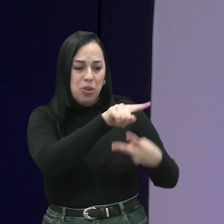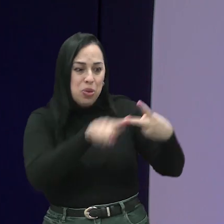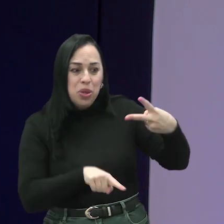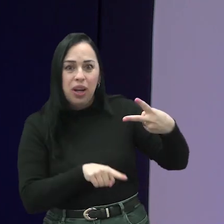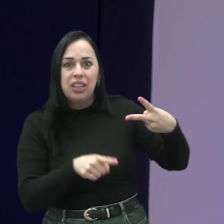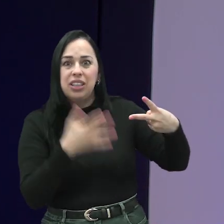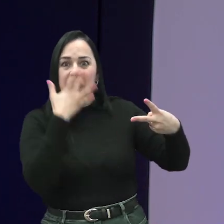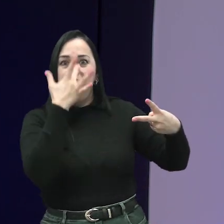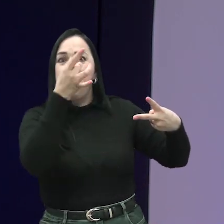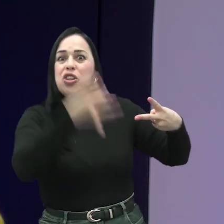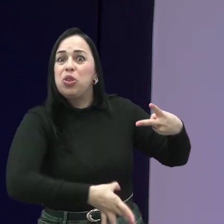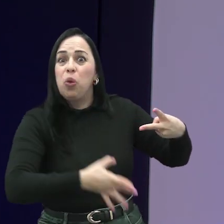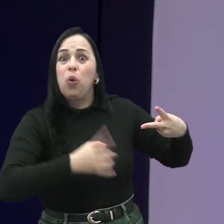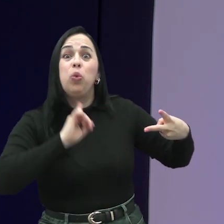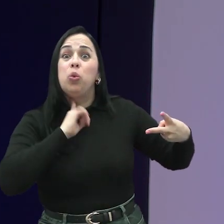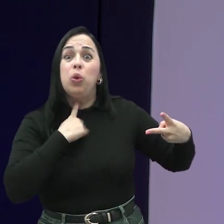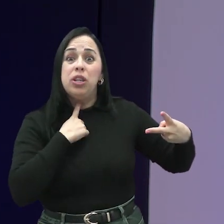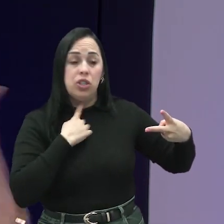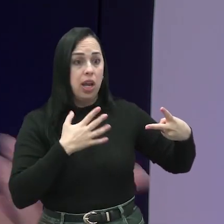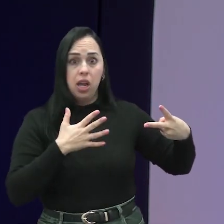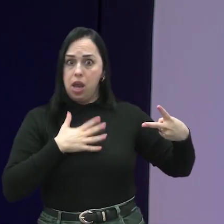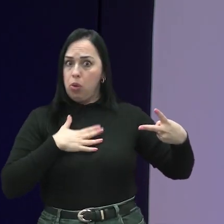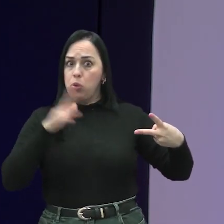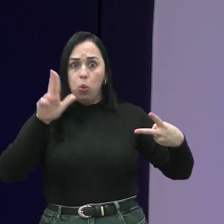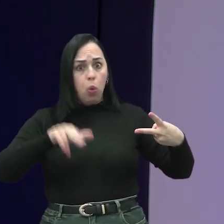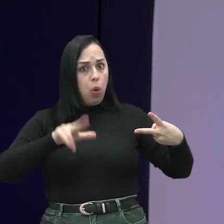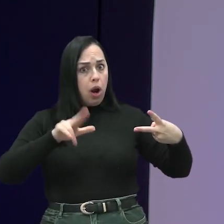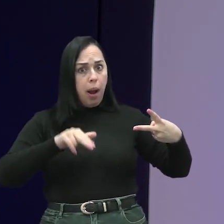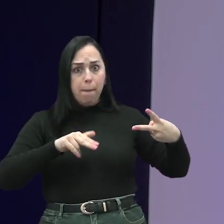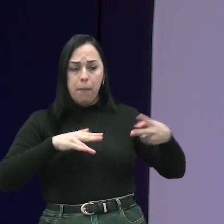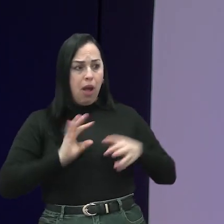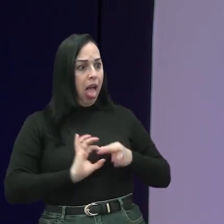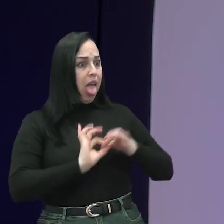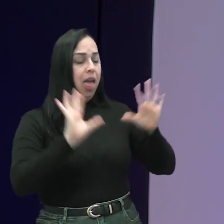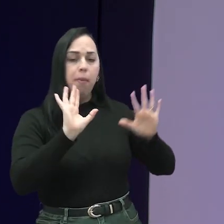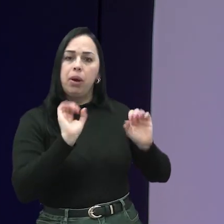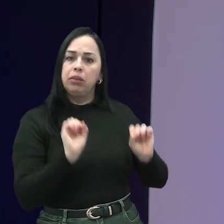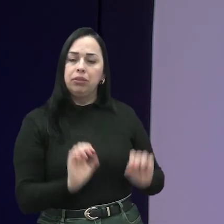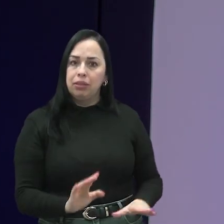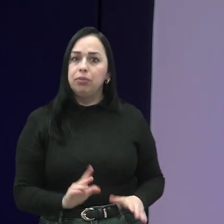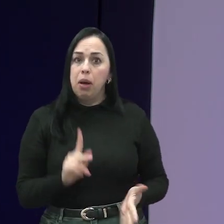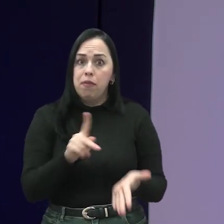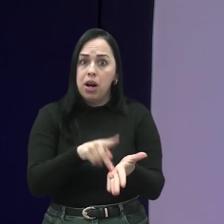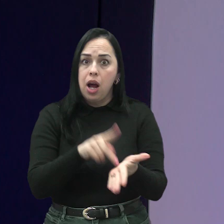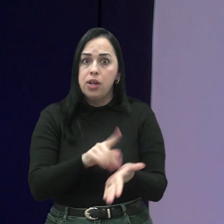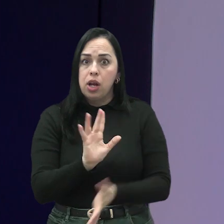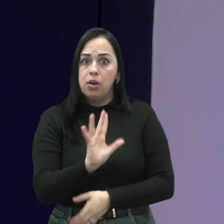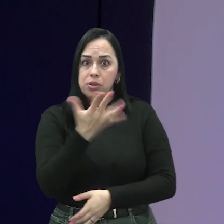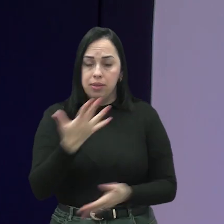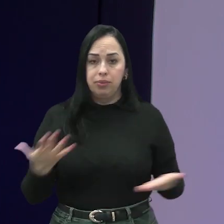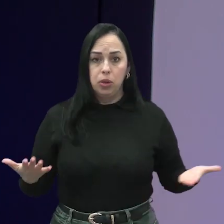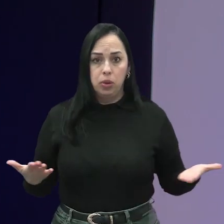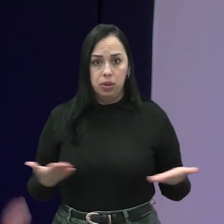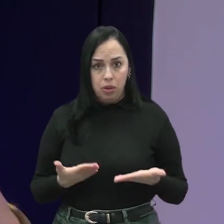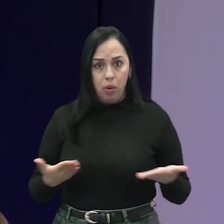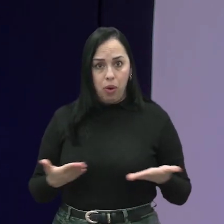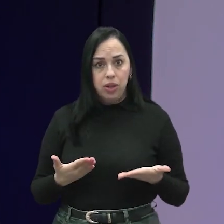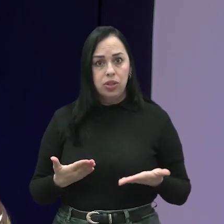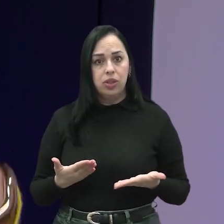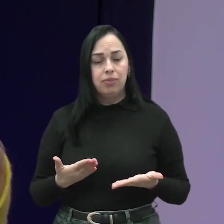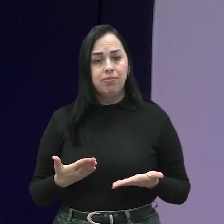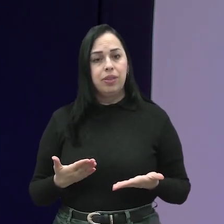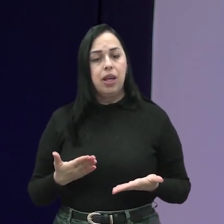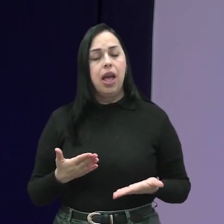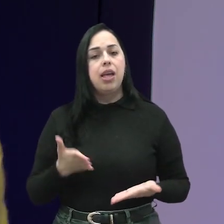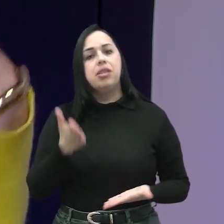foram jogados no lixo, não com a minha permissão, jamais. Mas é isso, eles foram mesmo jogados no lixo.